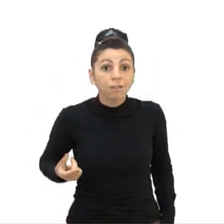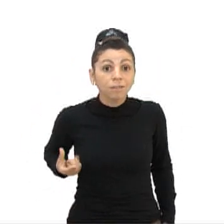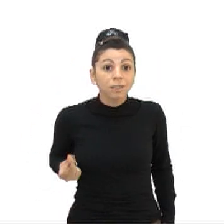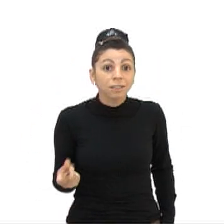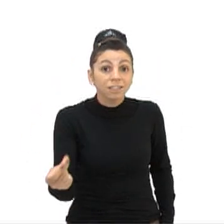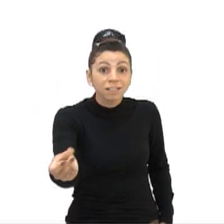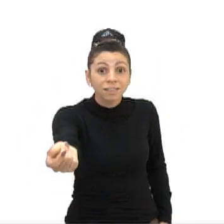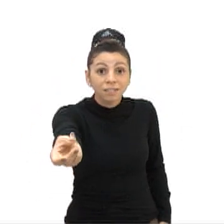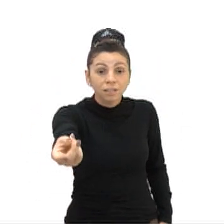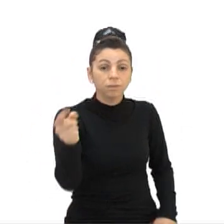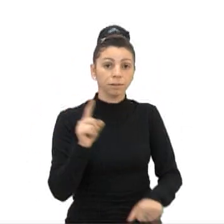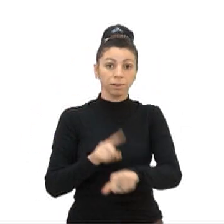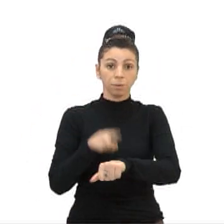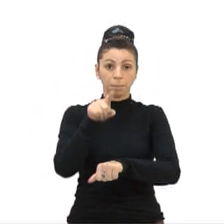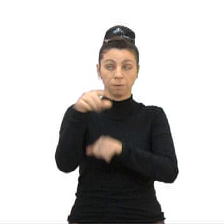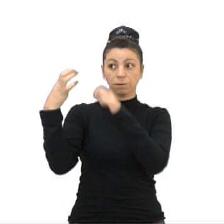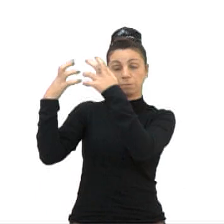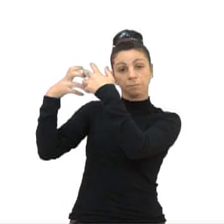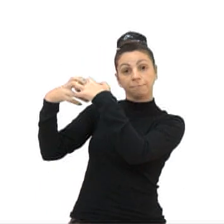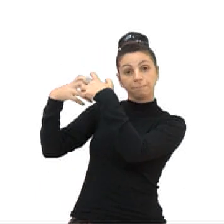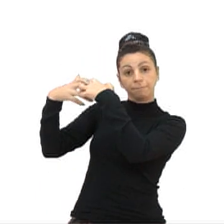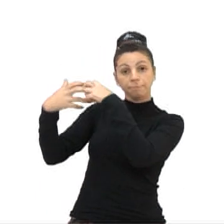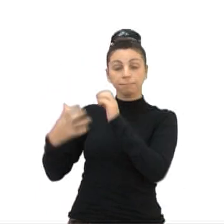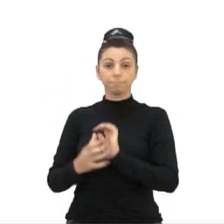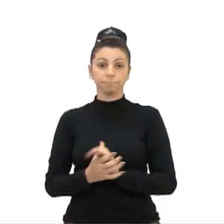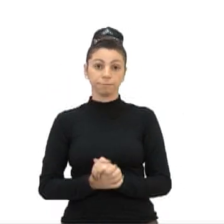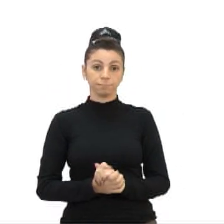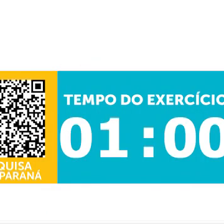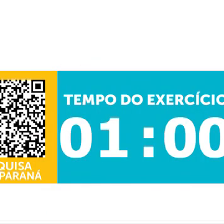Mais um tempo para pensarem.